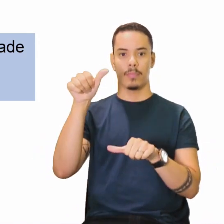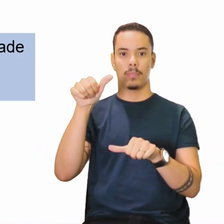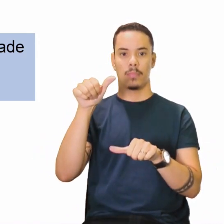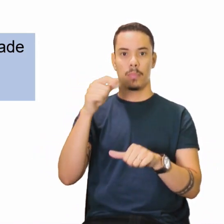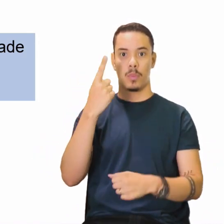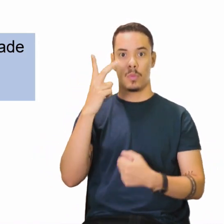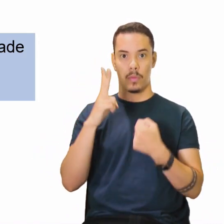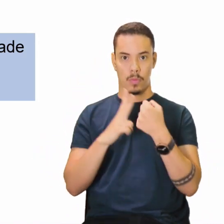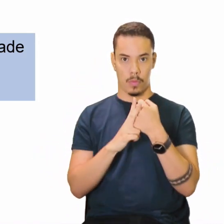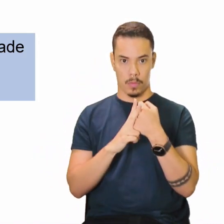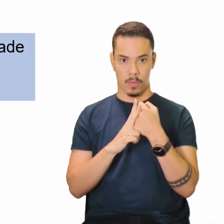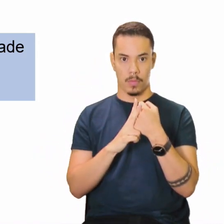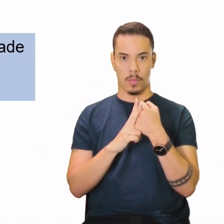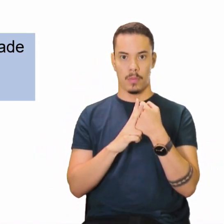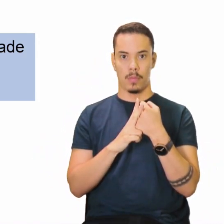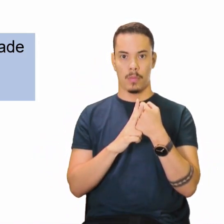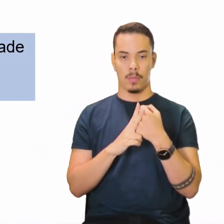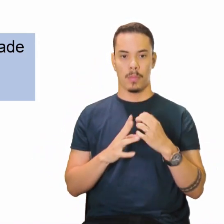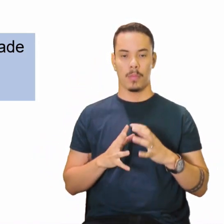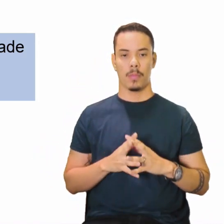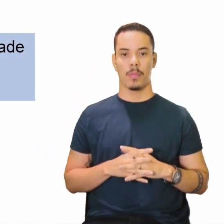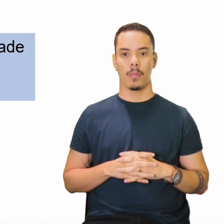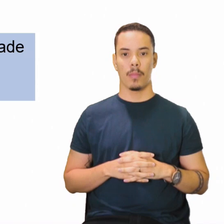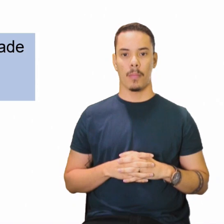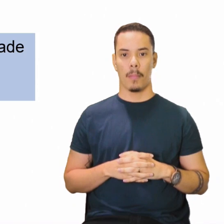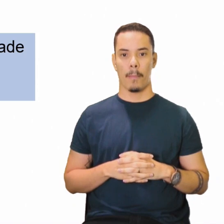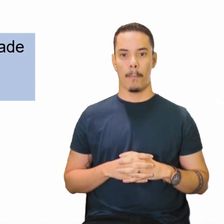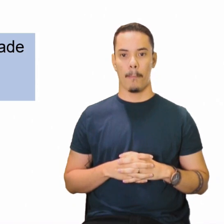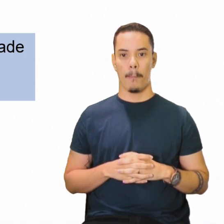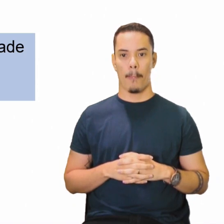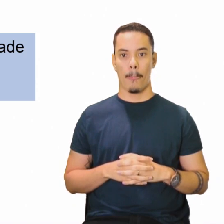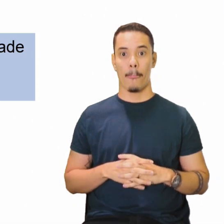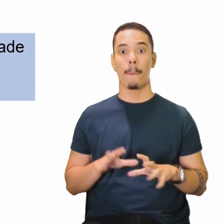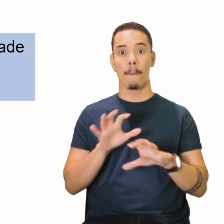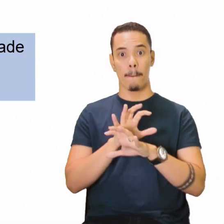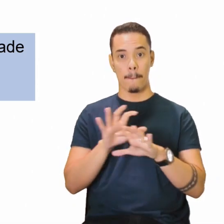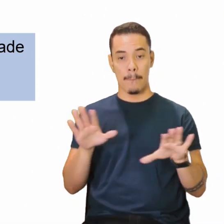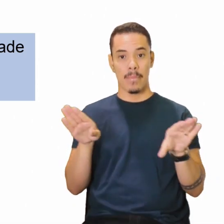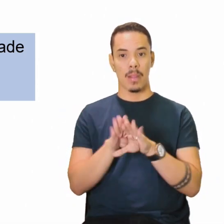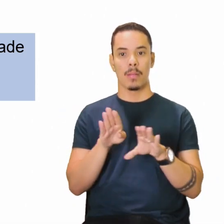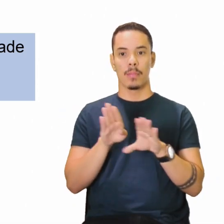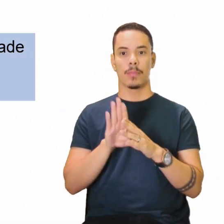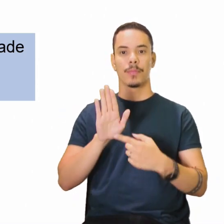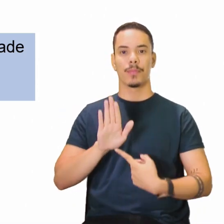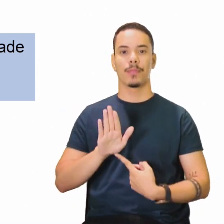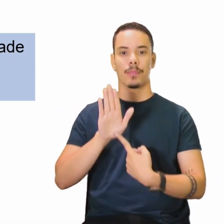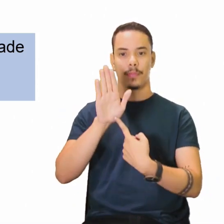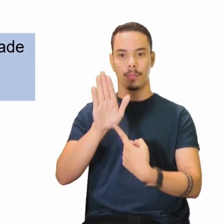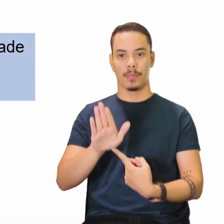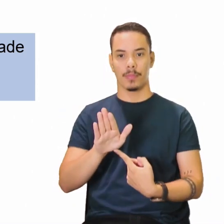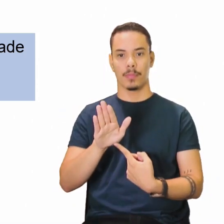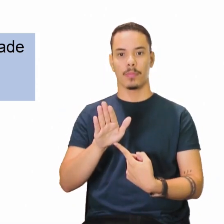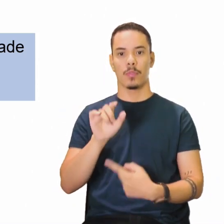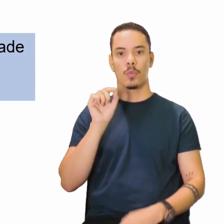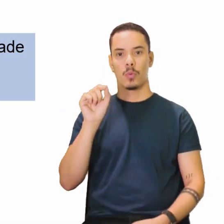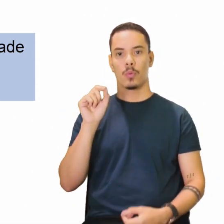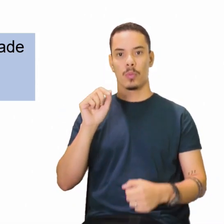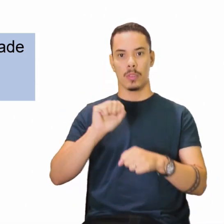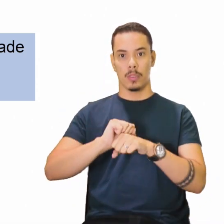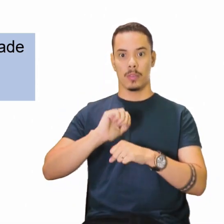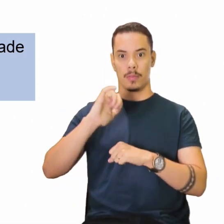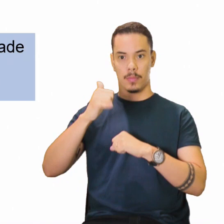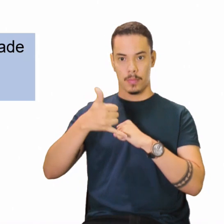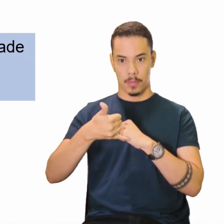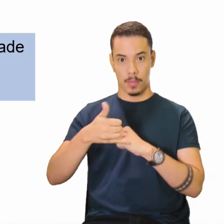um verbo, certo? Assim, também para modificar um